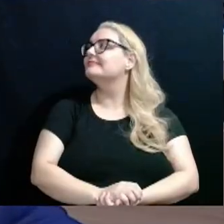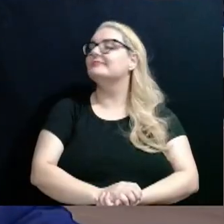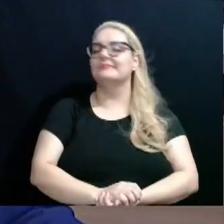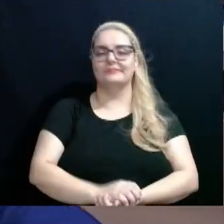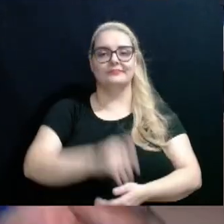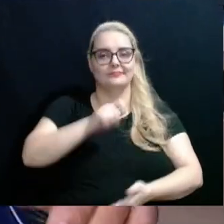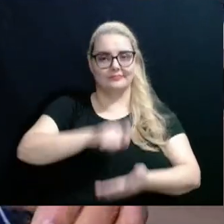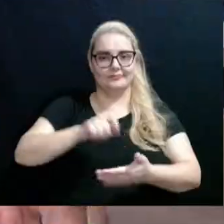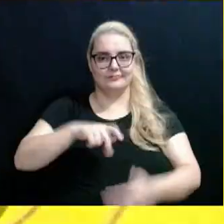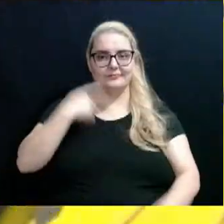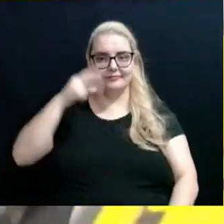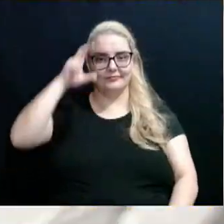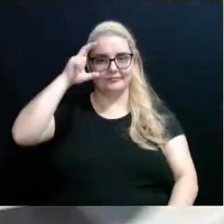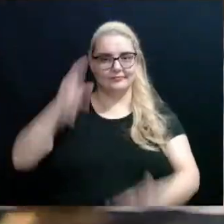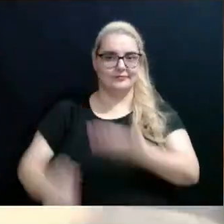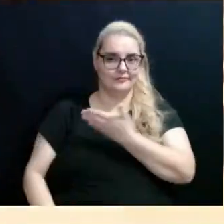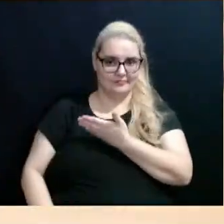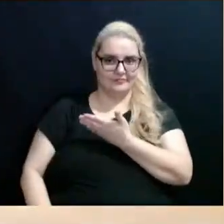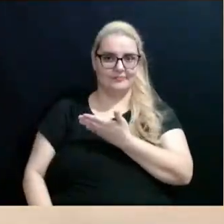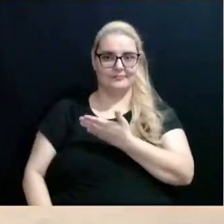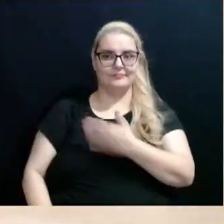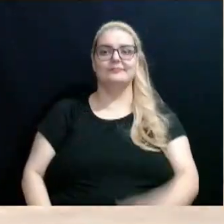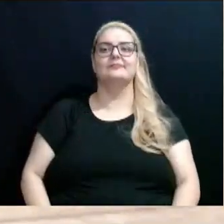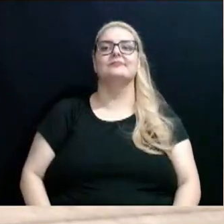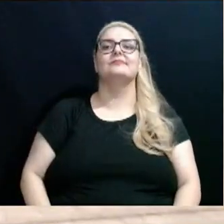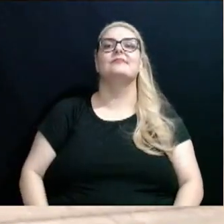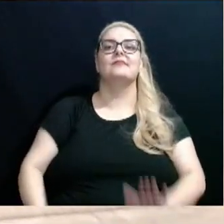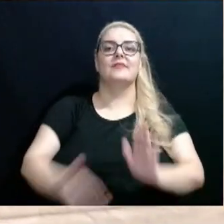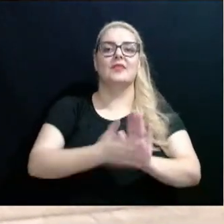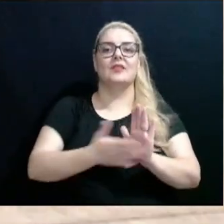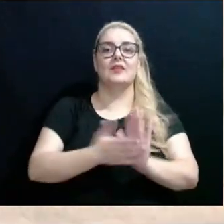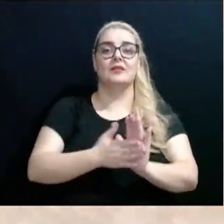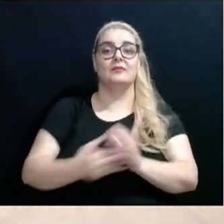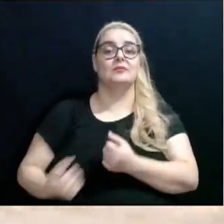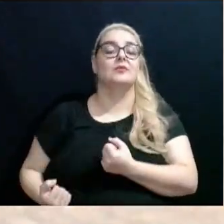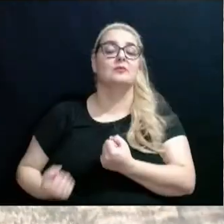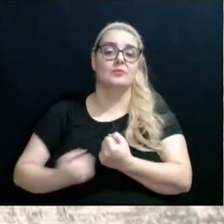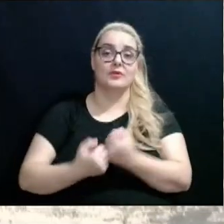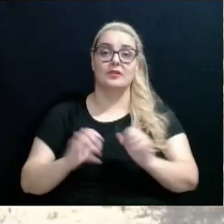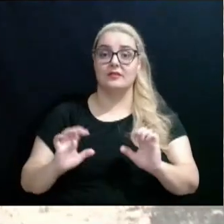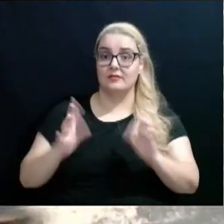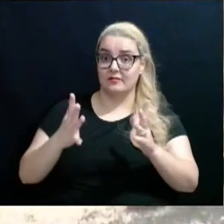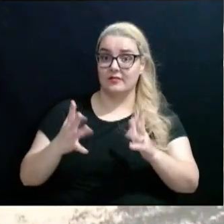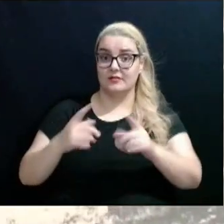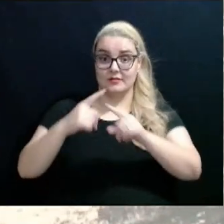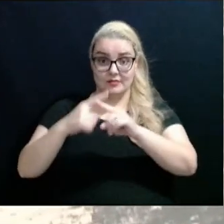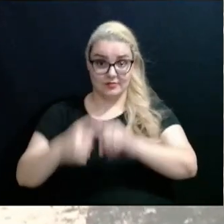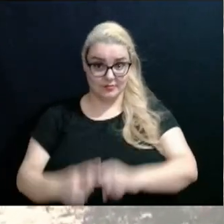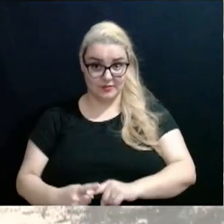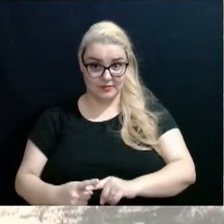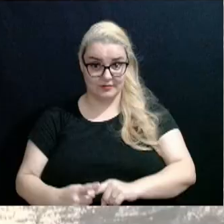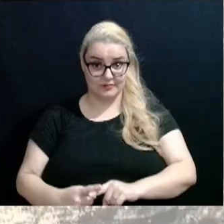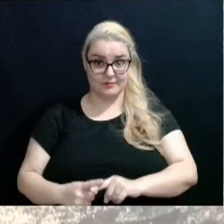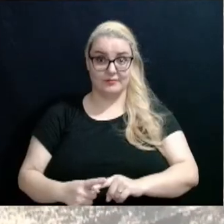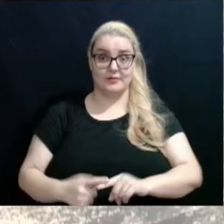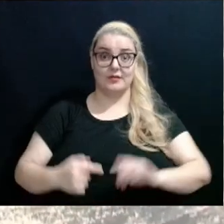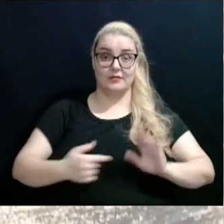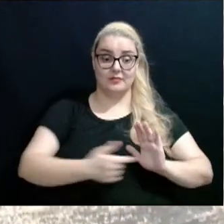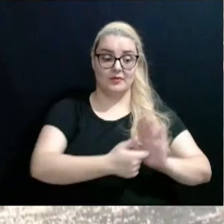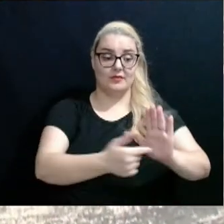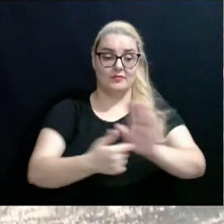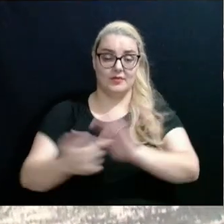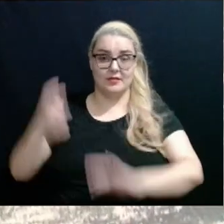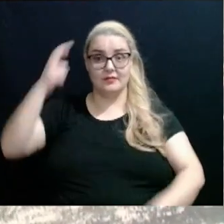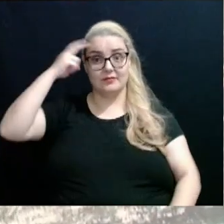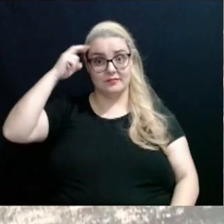vereador Carlinhos Camelot, a proposta prevê apoio a eventos, competições e manifestações culturais,